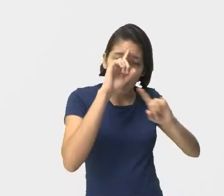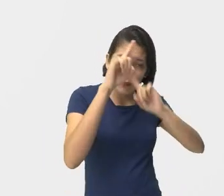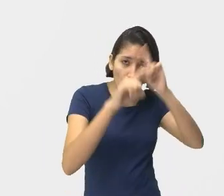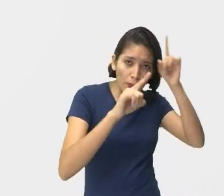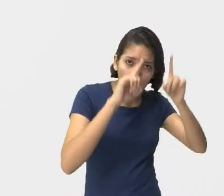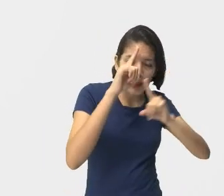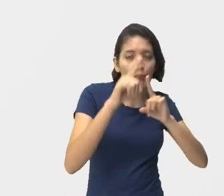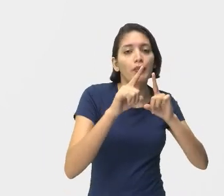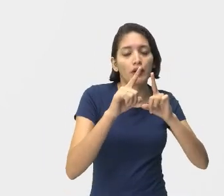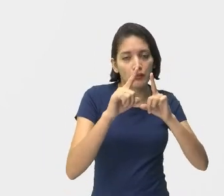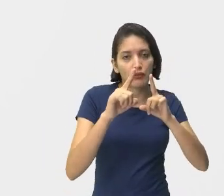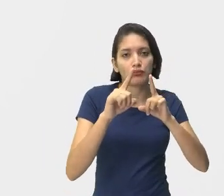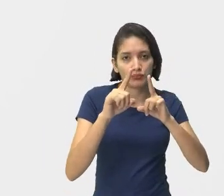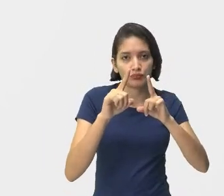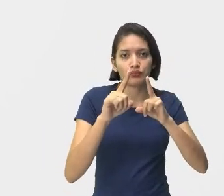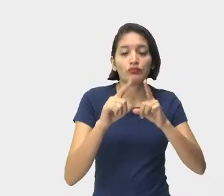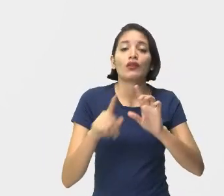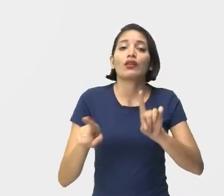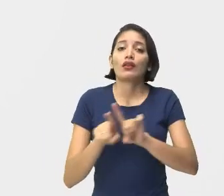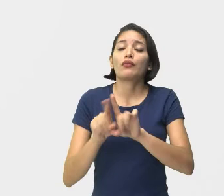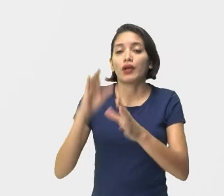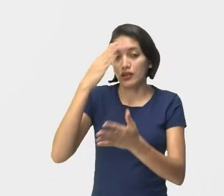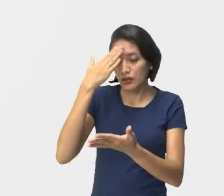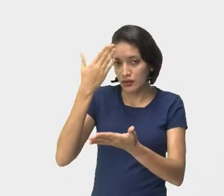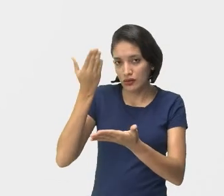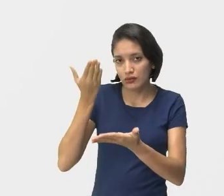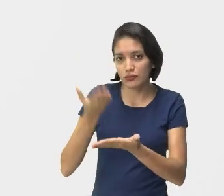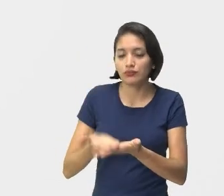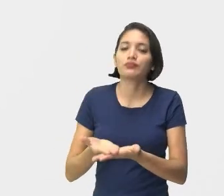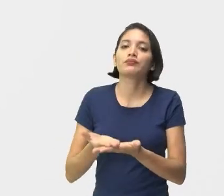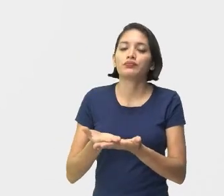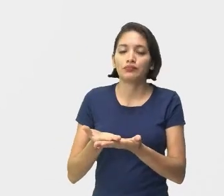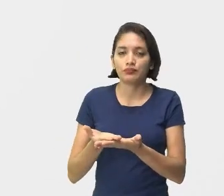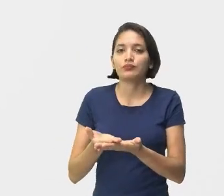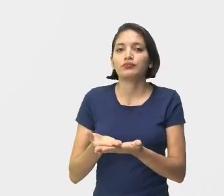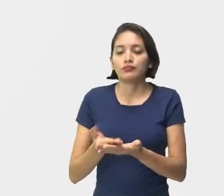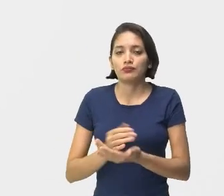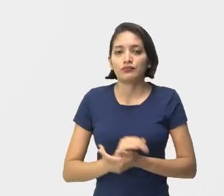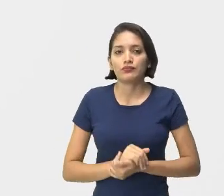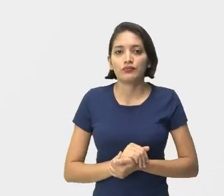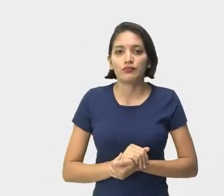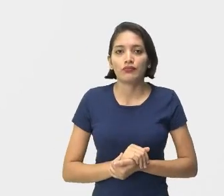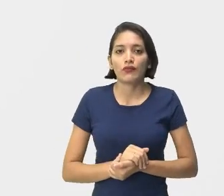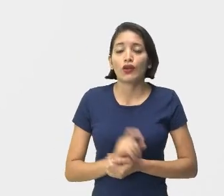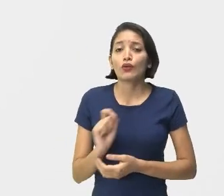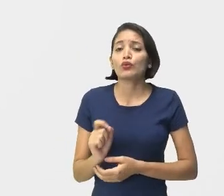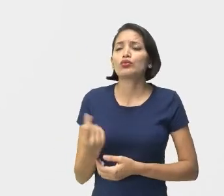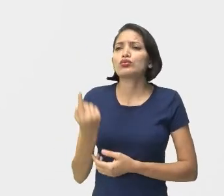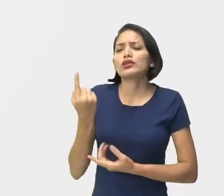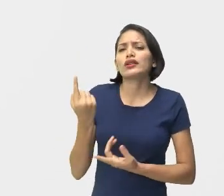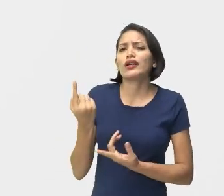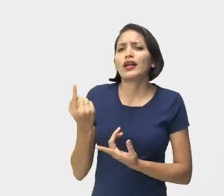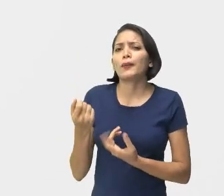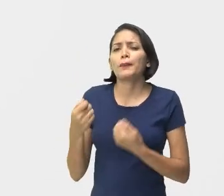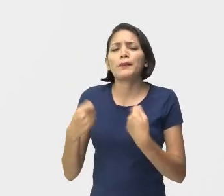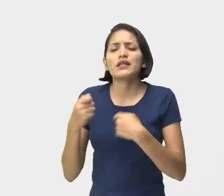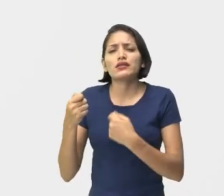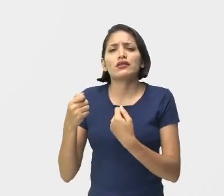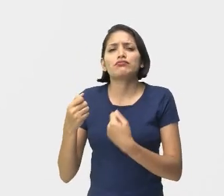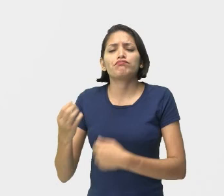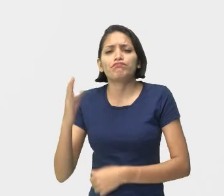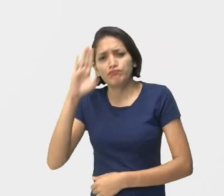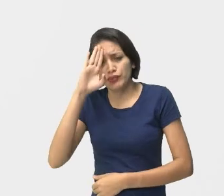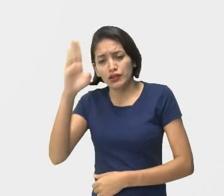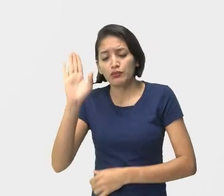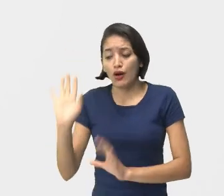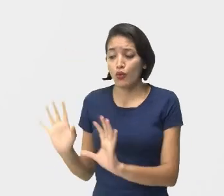ideias, de crenças, né, de algo considerado como ideal por